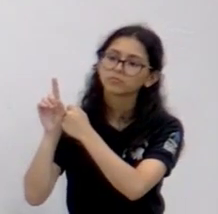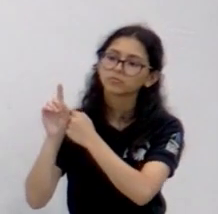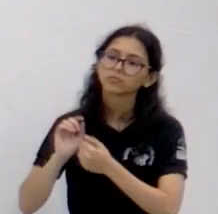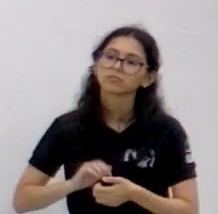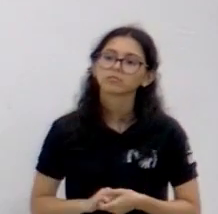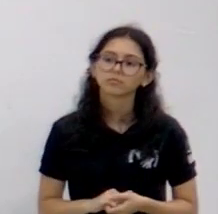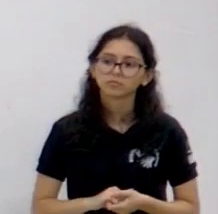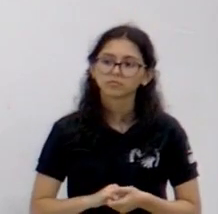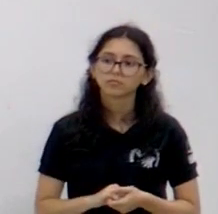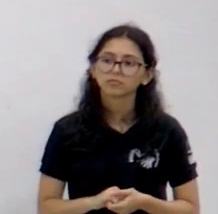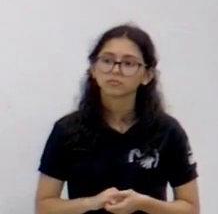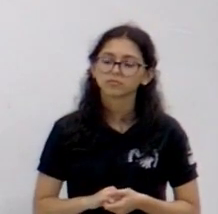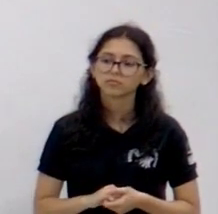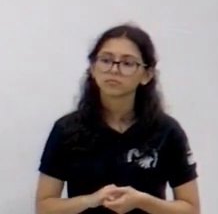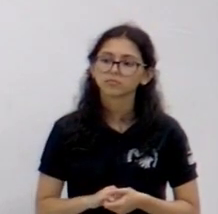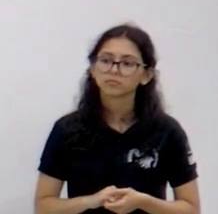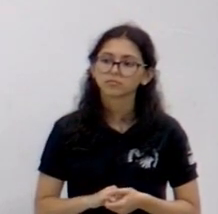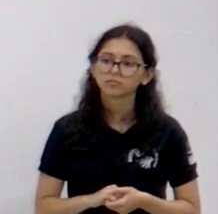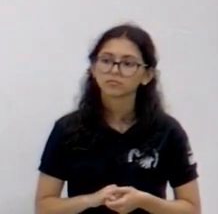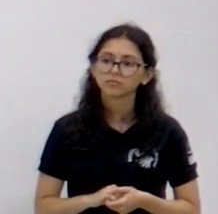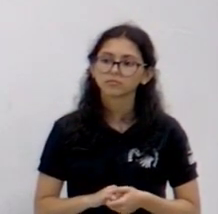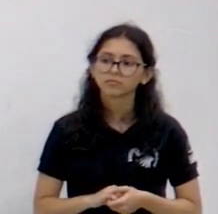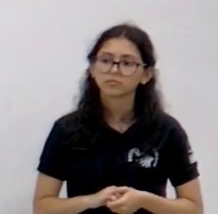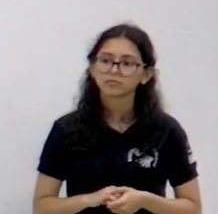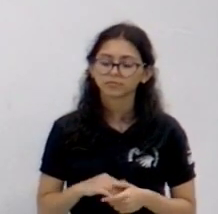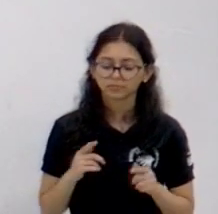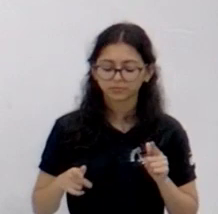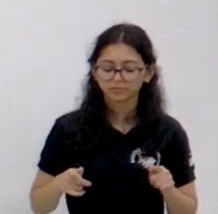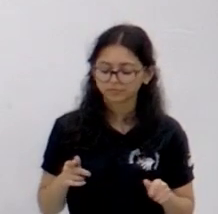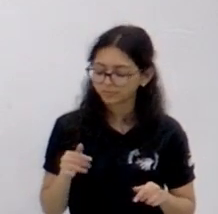de Deus, Gideão disse a Deus: